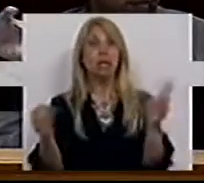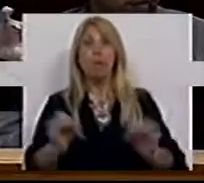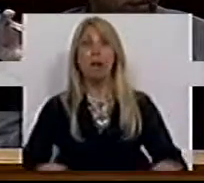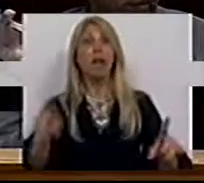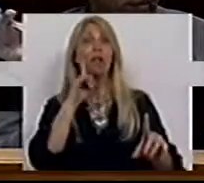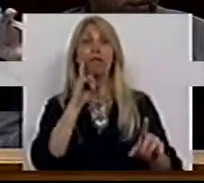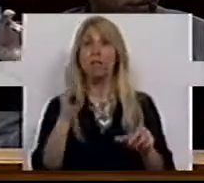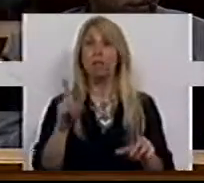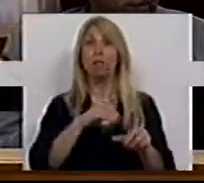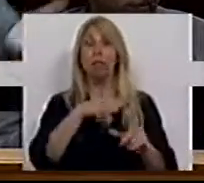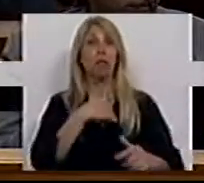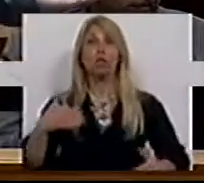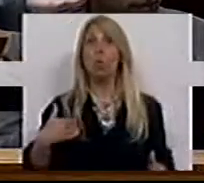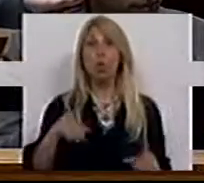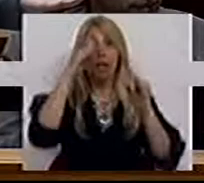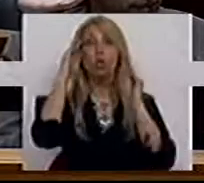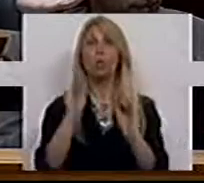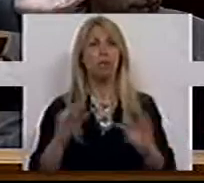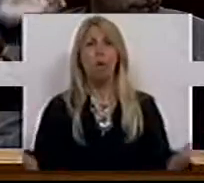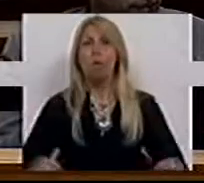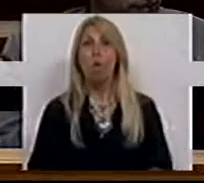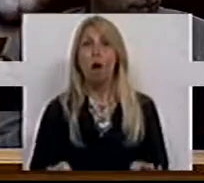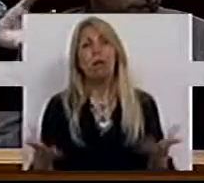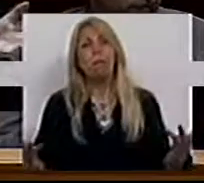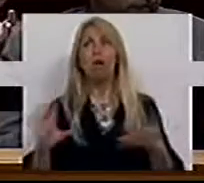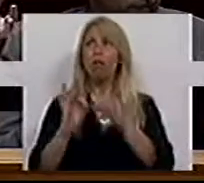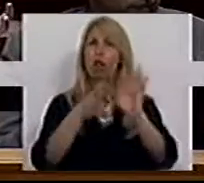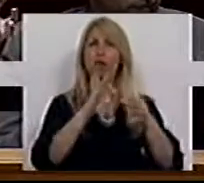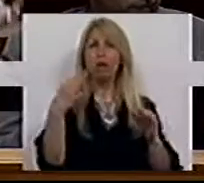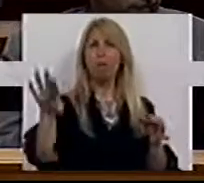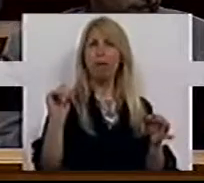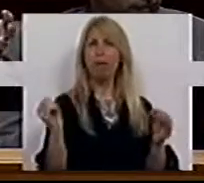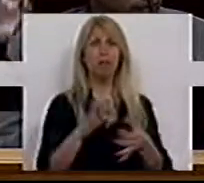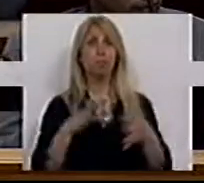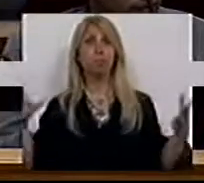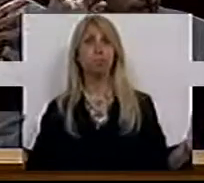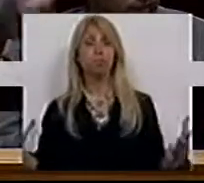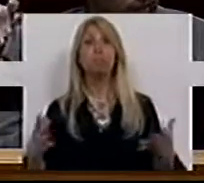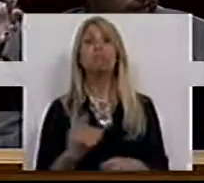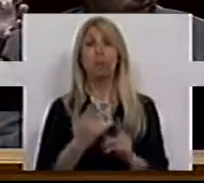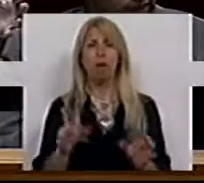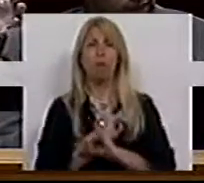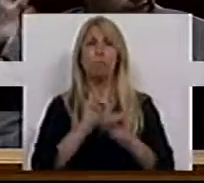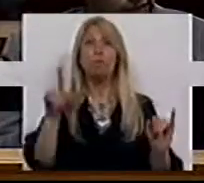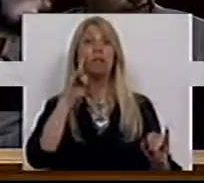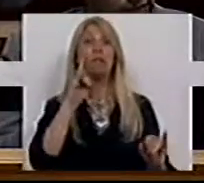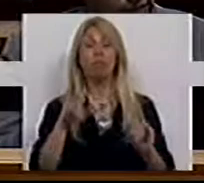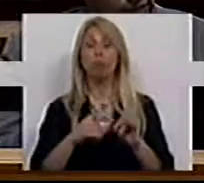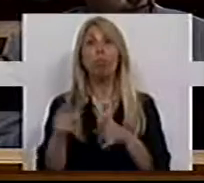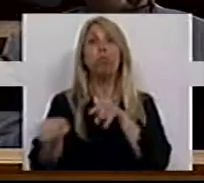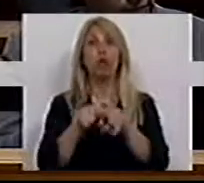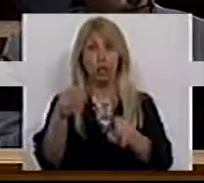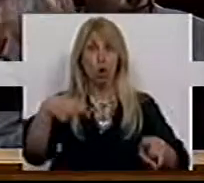não há educação e não há coerência da parte do PS, porque não é possível defender-se políticas socialistas,